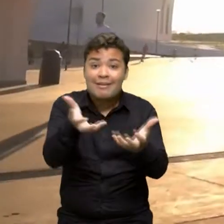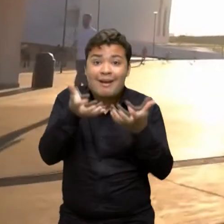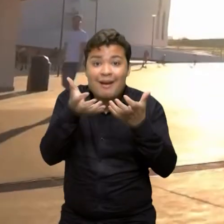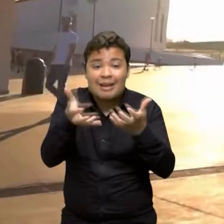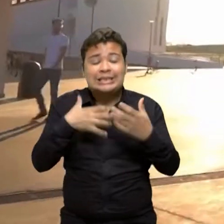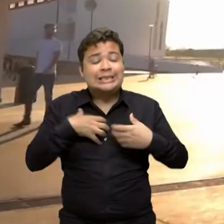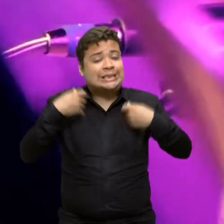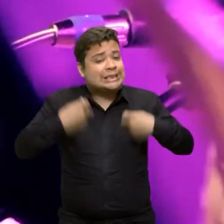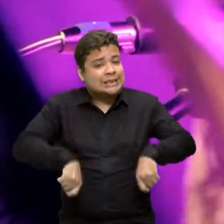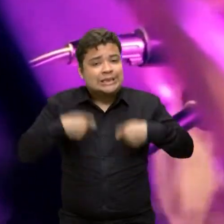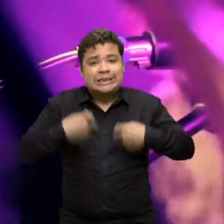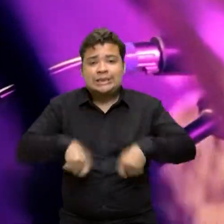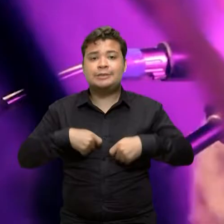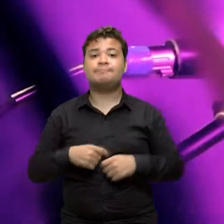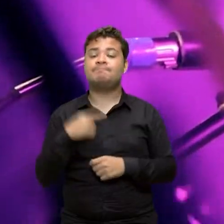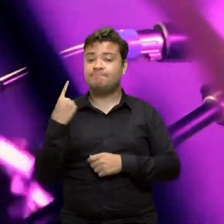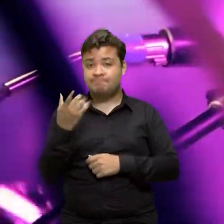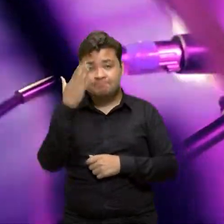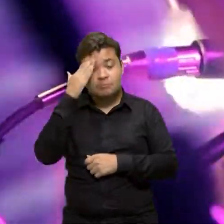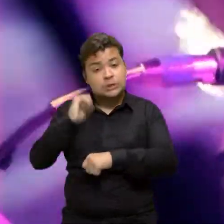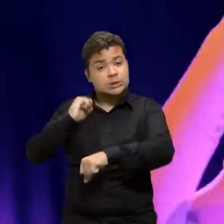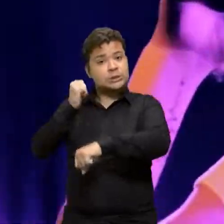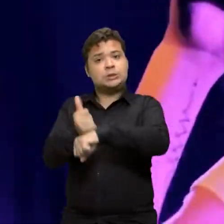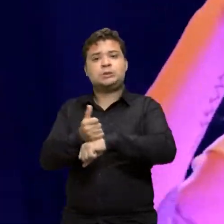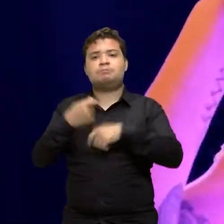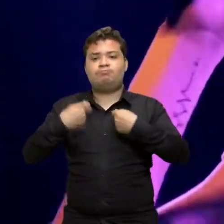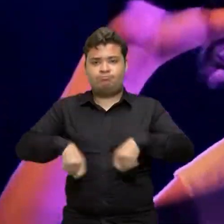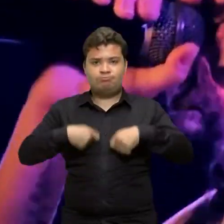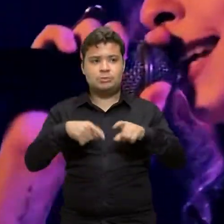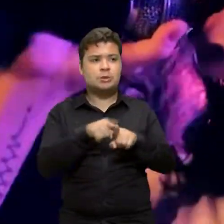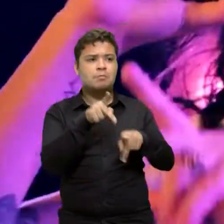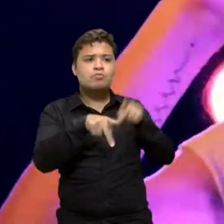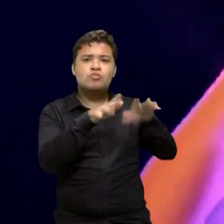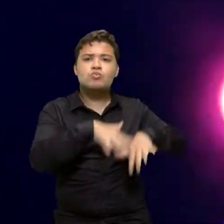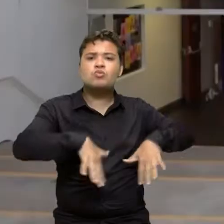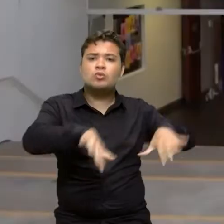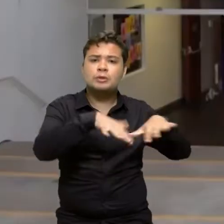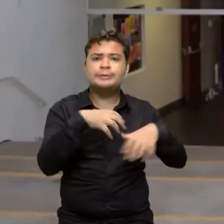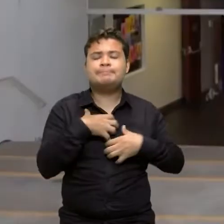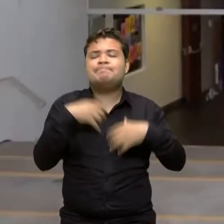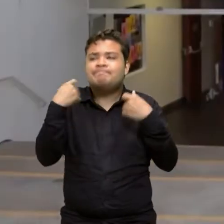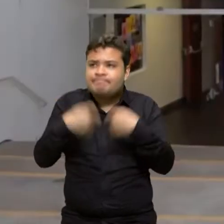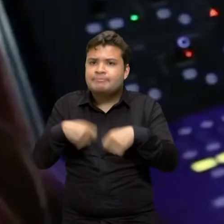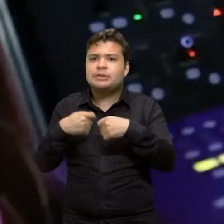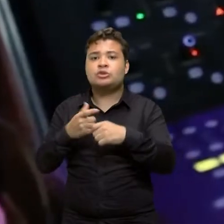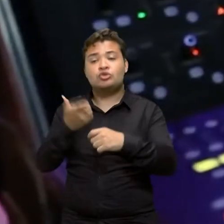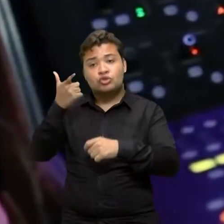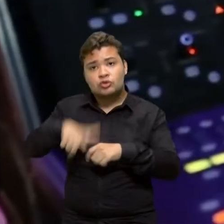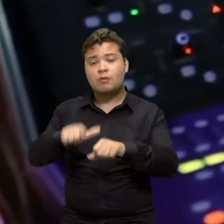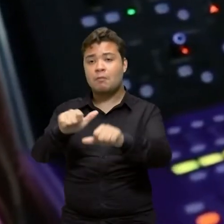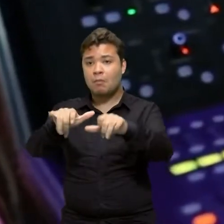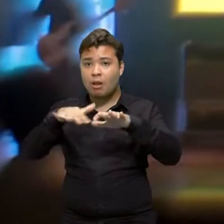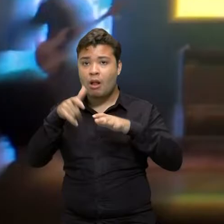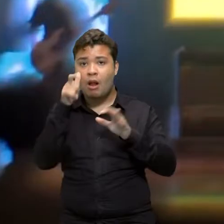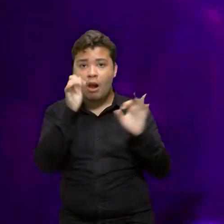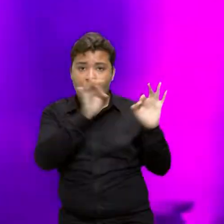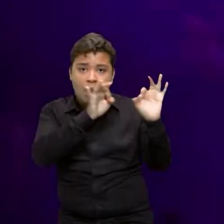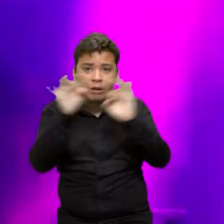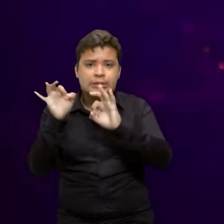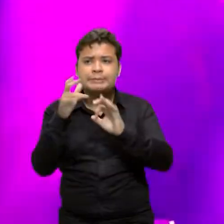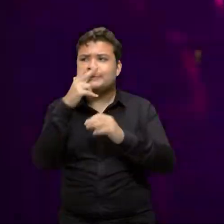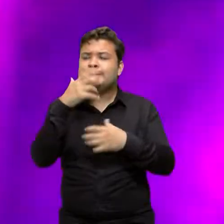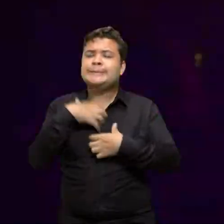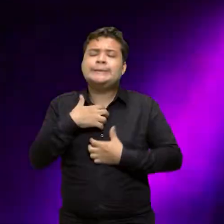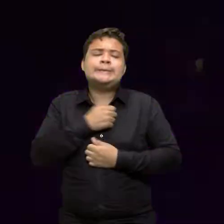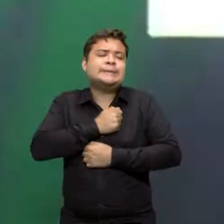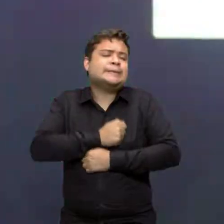gente estava nessa necessidade de ocupar esse espaço, o público na necessidade de participar novamente e de estar ali no festival,